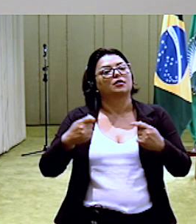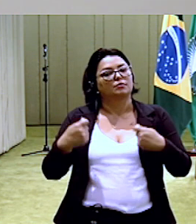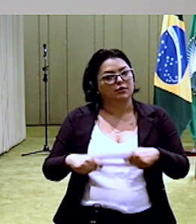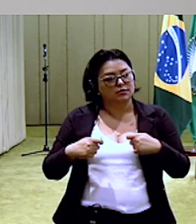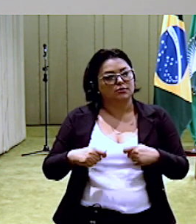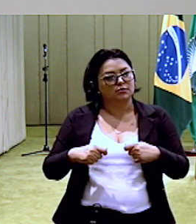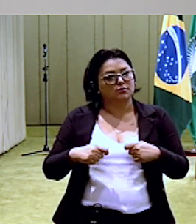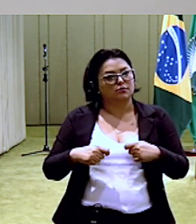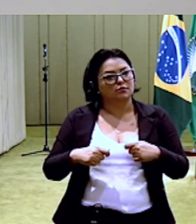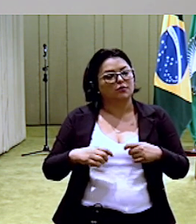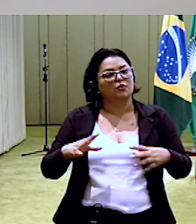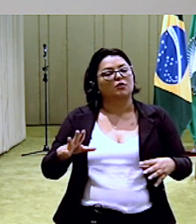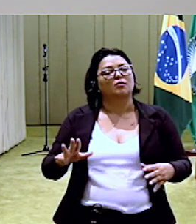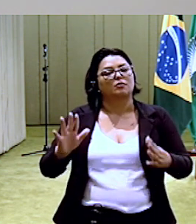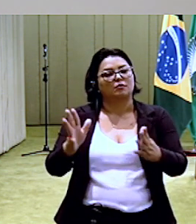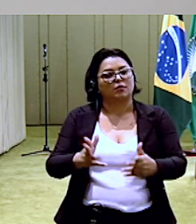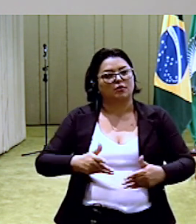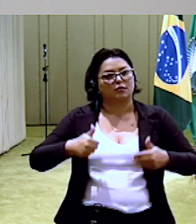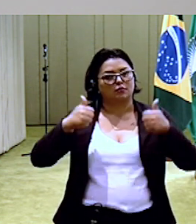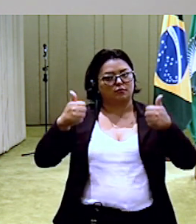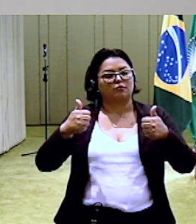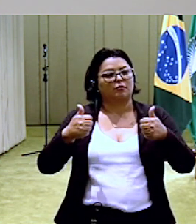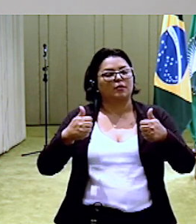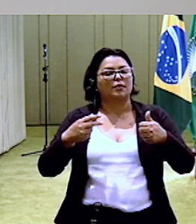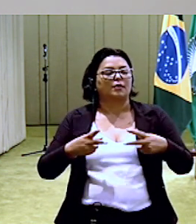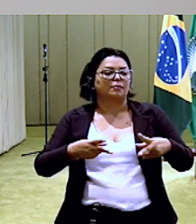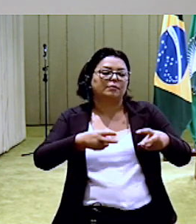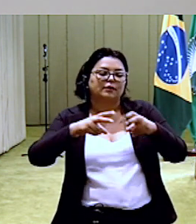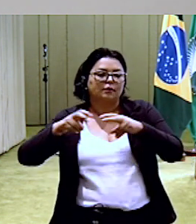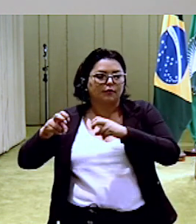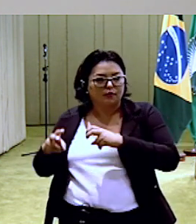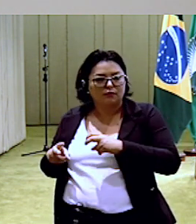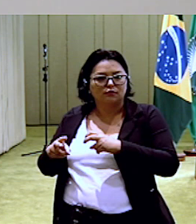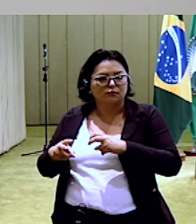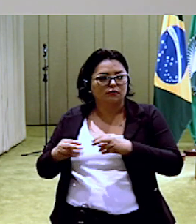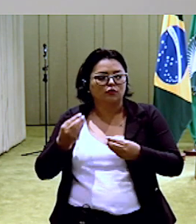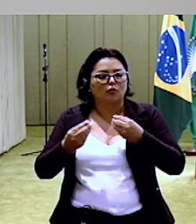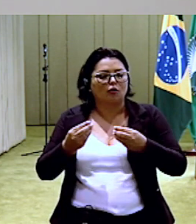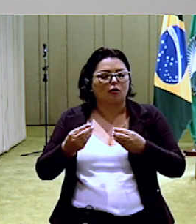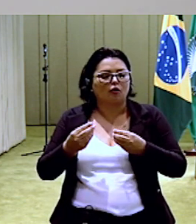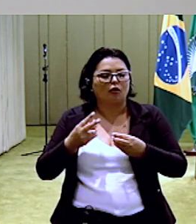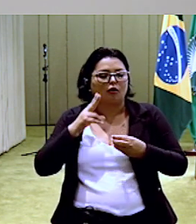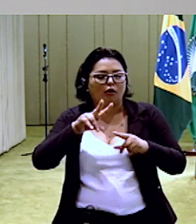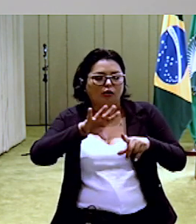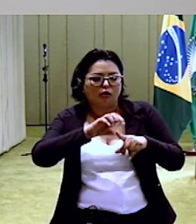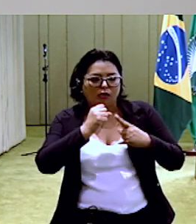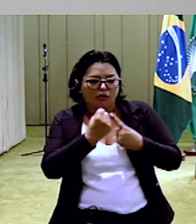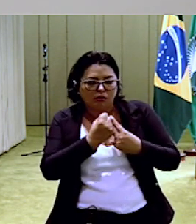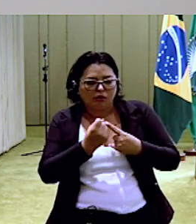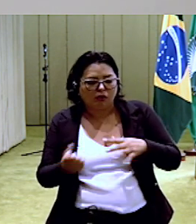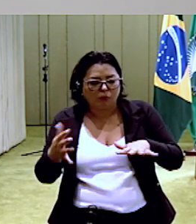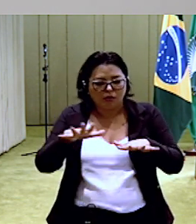passa pelo o aprimoramento do nosso olhar para as questões de diversidade, equidade e inclusão. Então, no